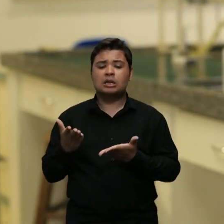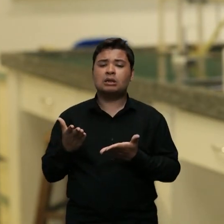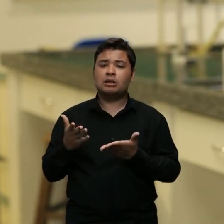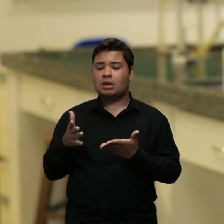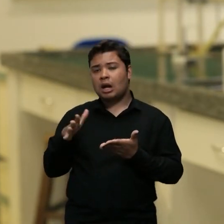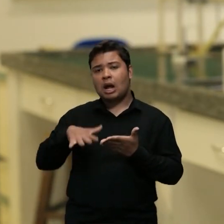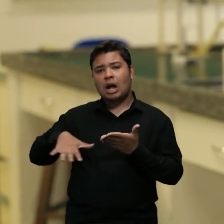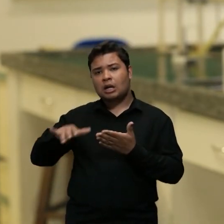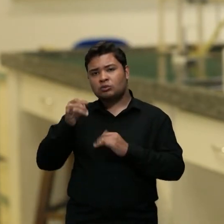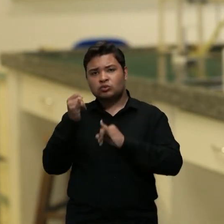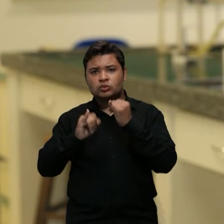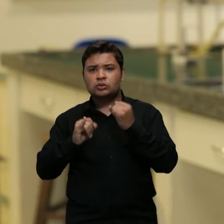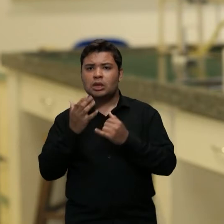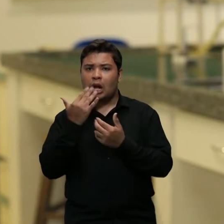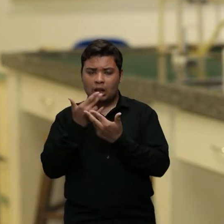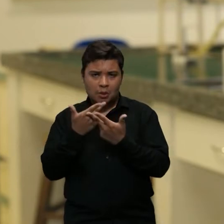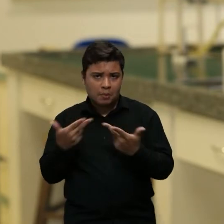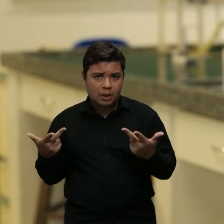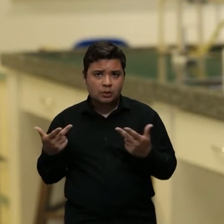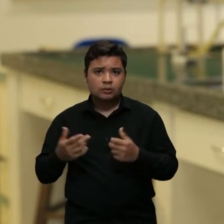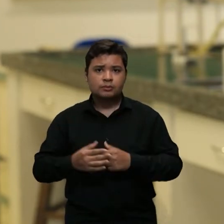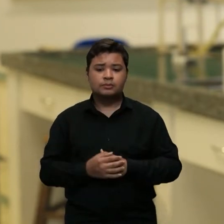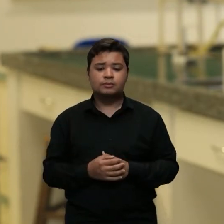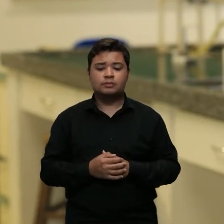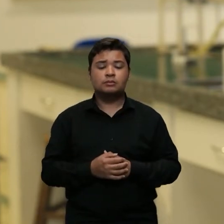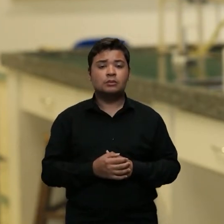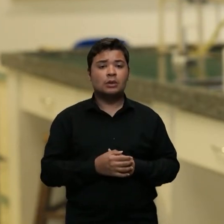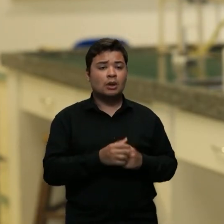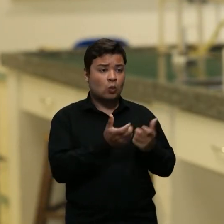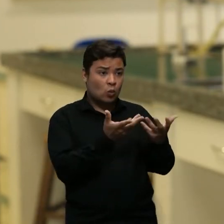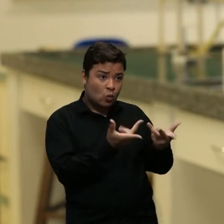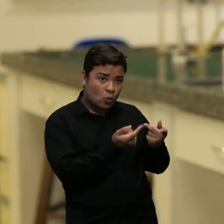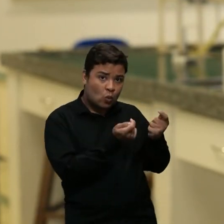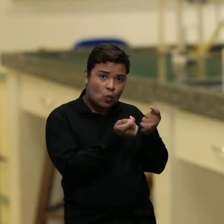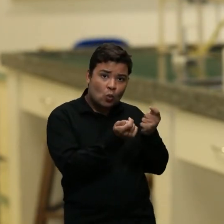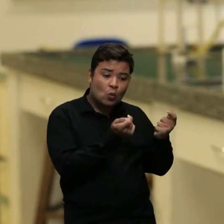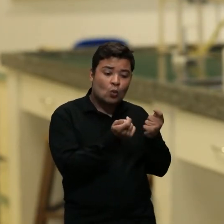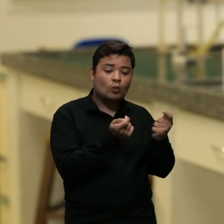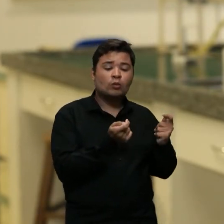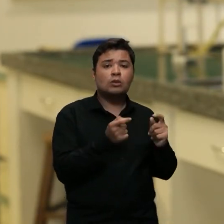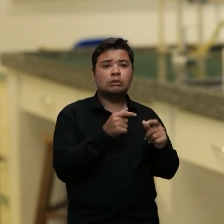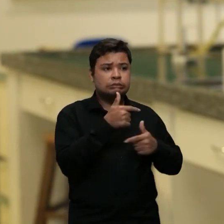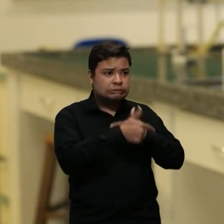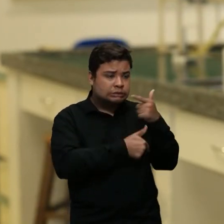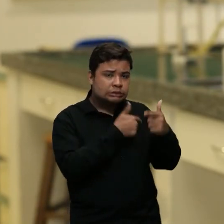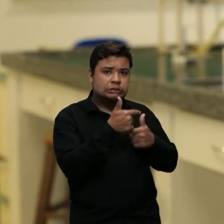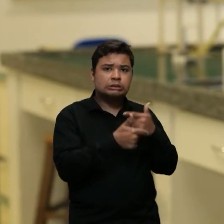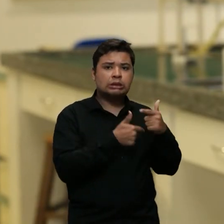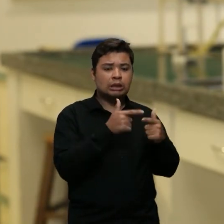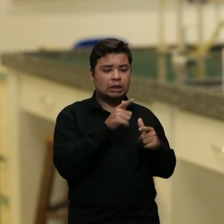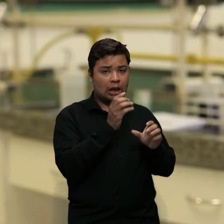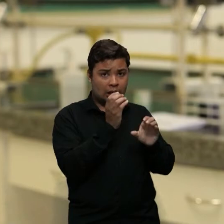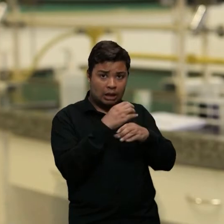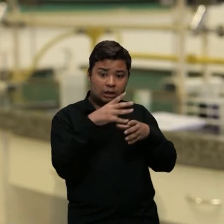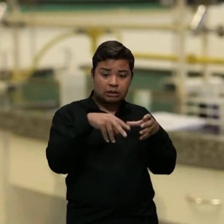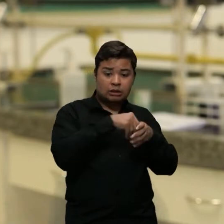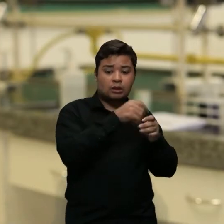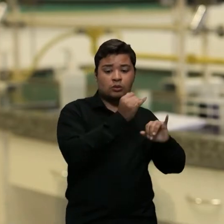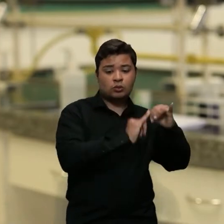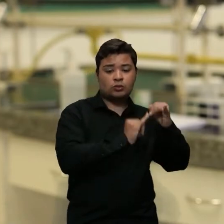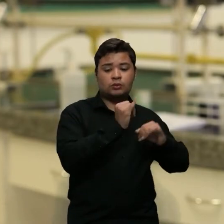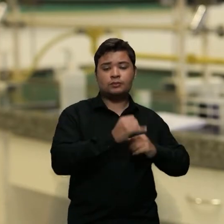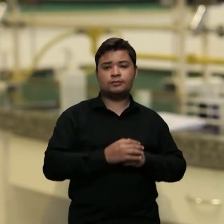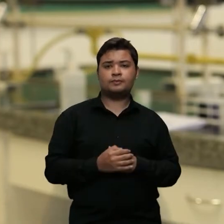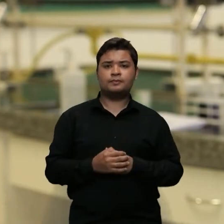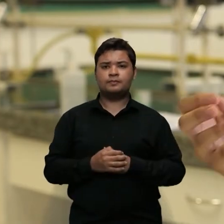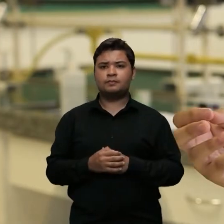alimentos. E controle de qualidade é basicamente um trabalho laboratorial que um químico tem dentro da indústria. Educação